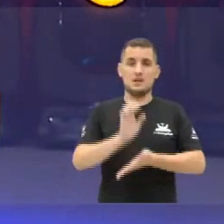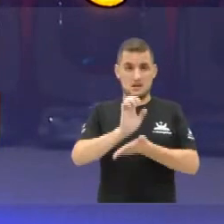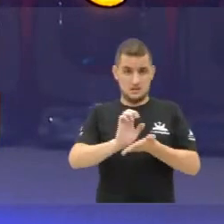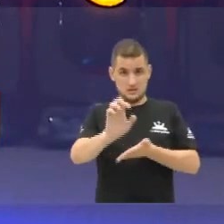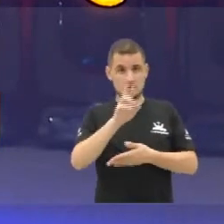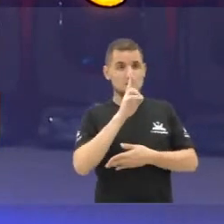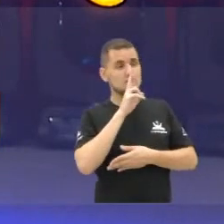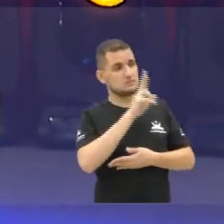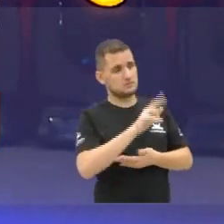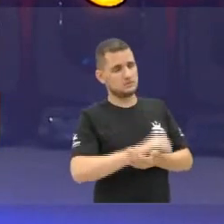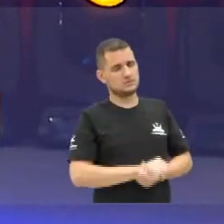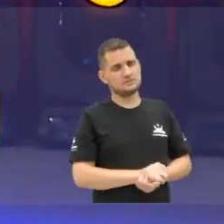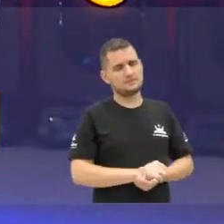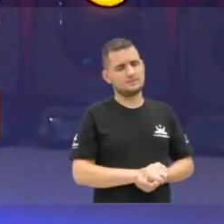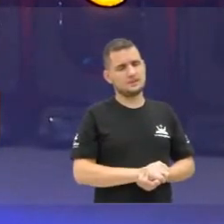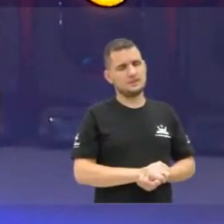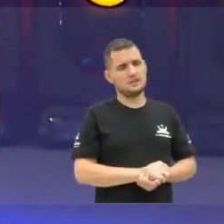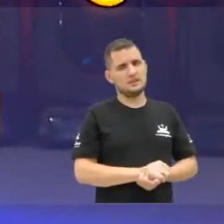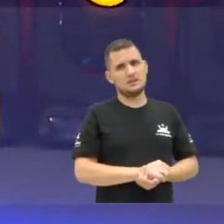diz: